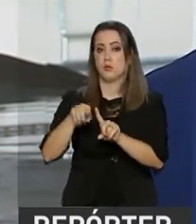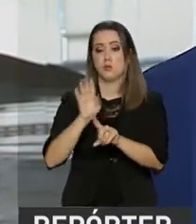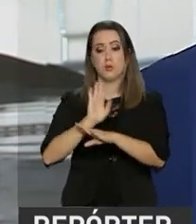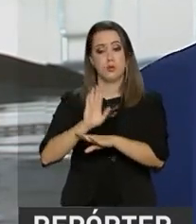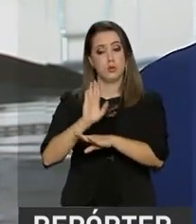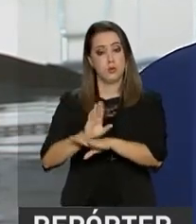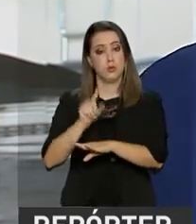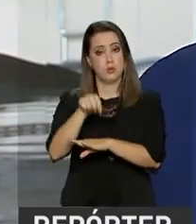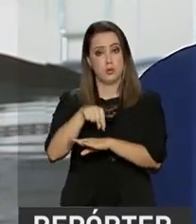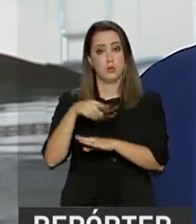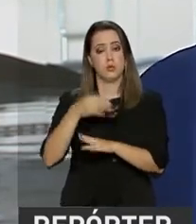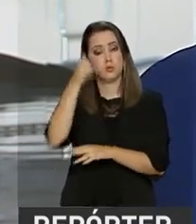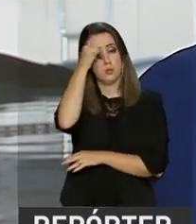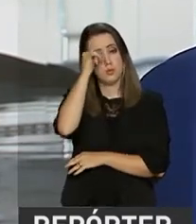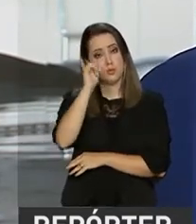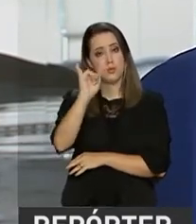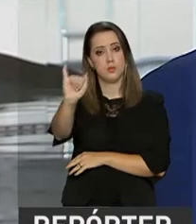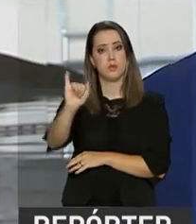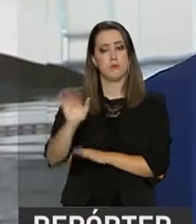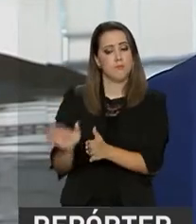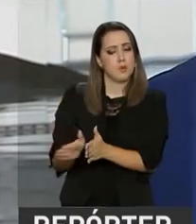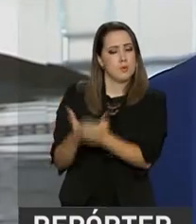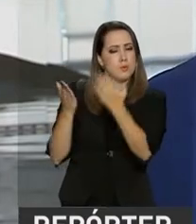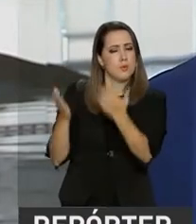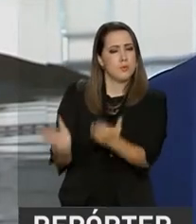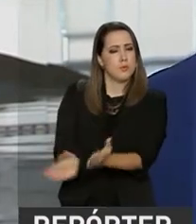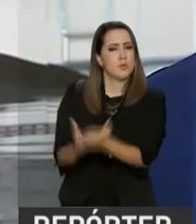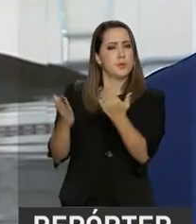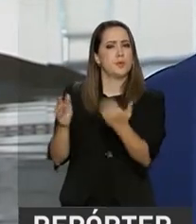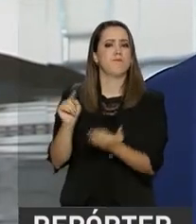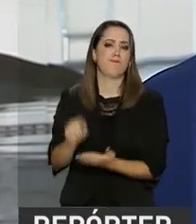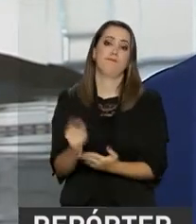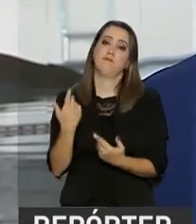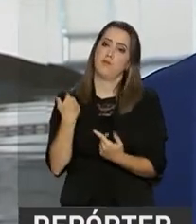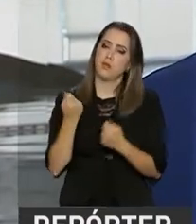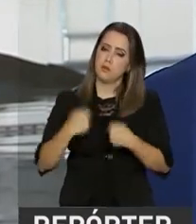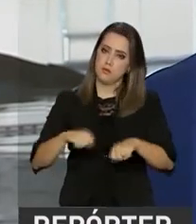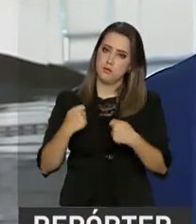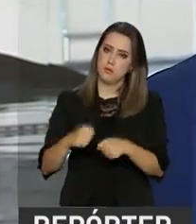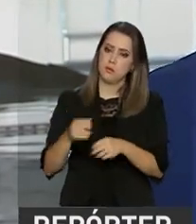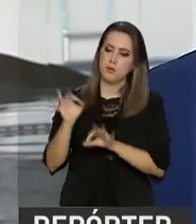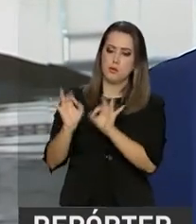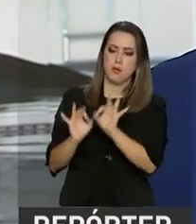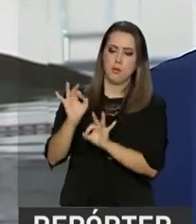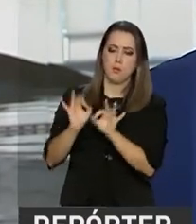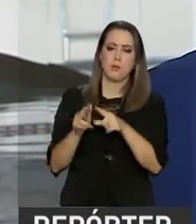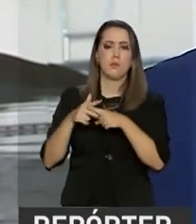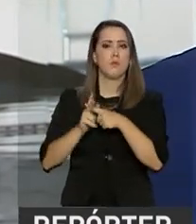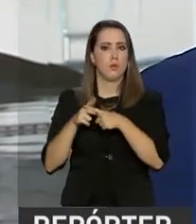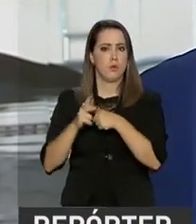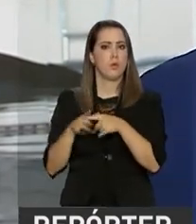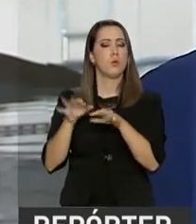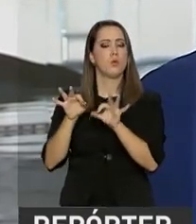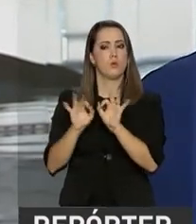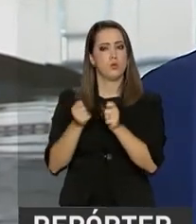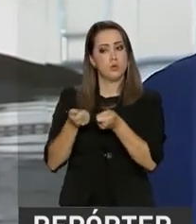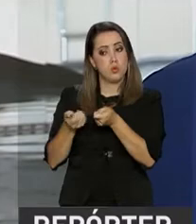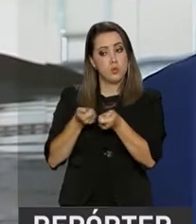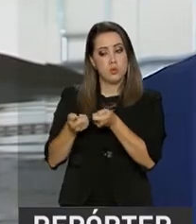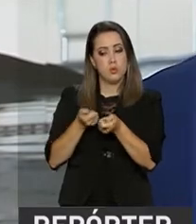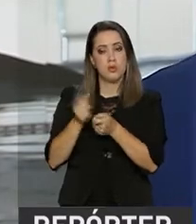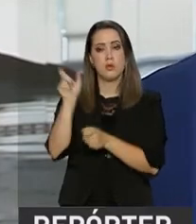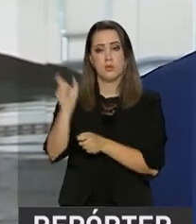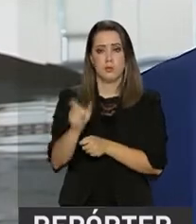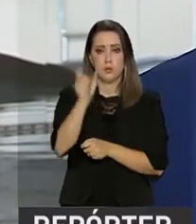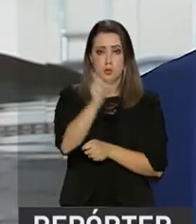auxílio e no combate à extrema pobreza e à pobreza, e ele precisa ser adequadamente utilizado para aquelas pessoas que